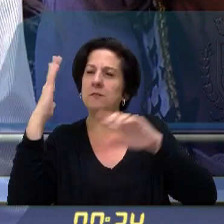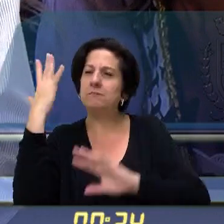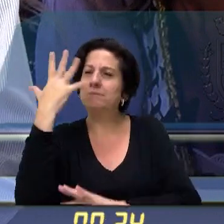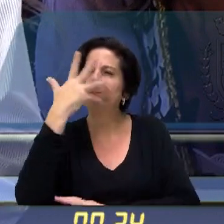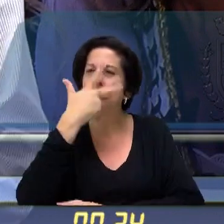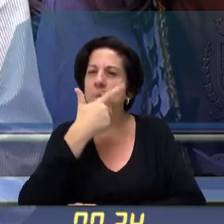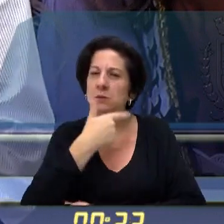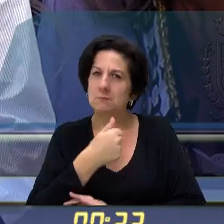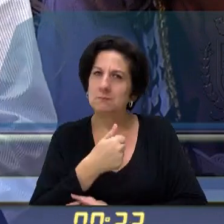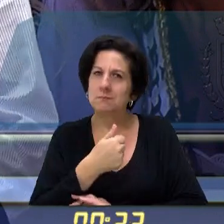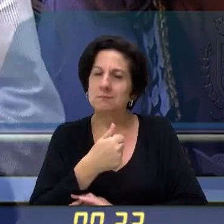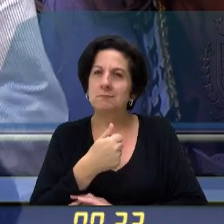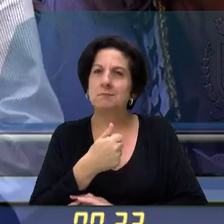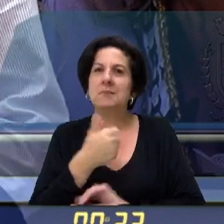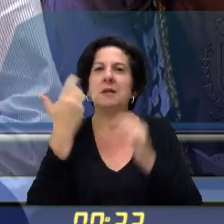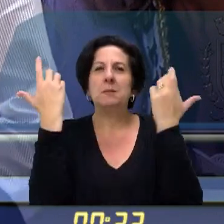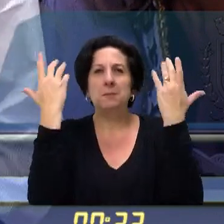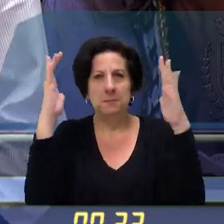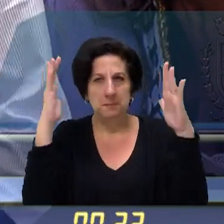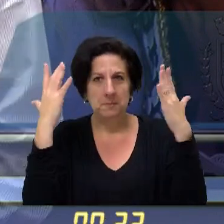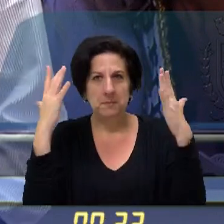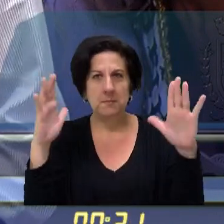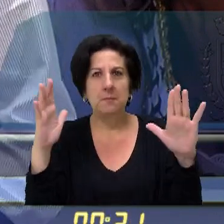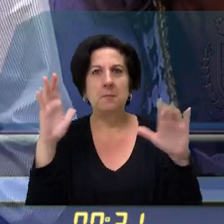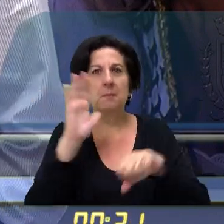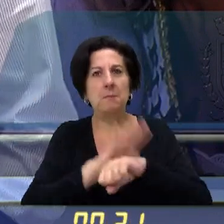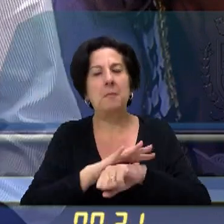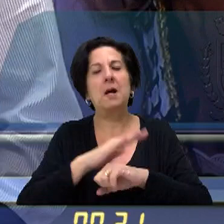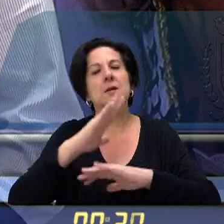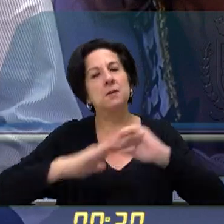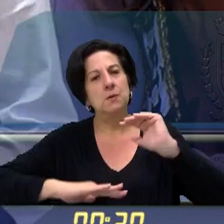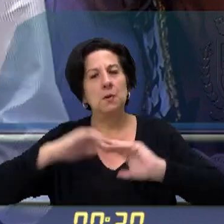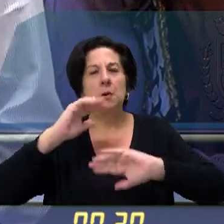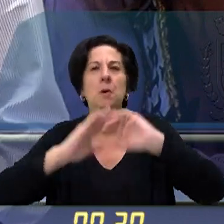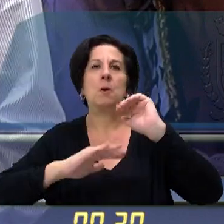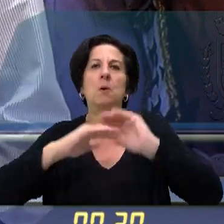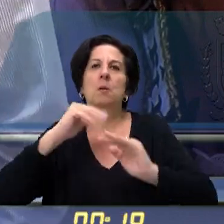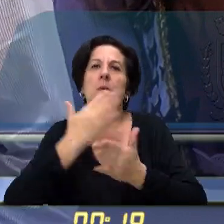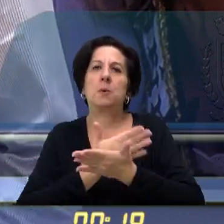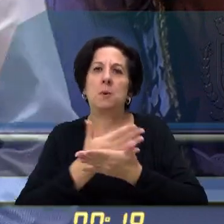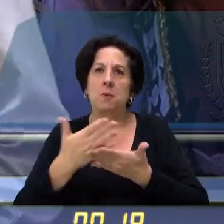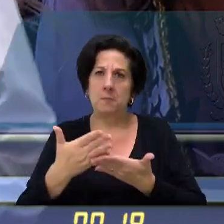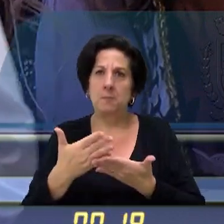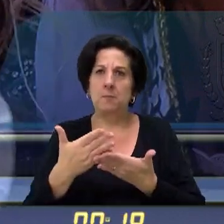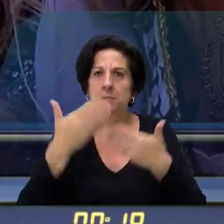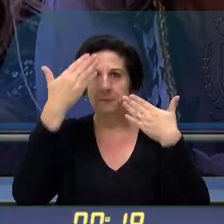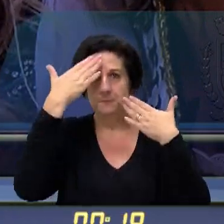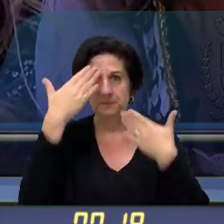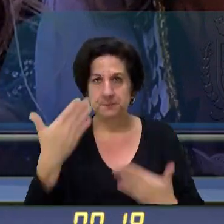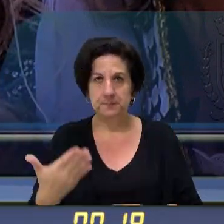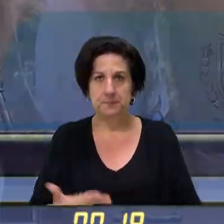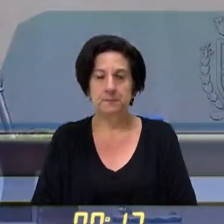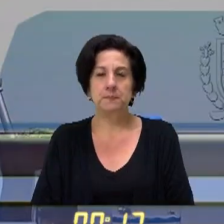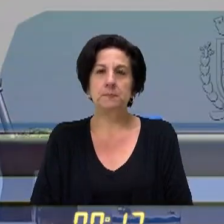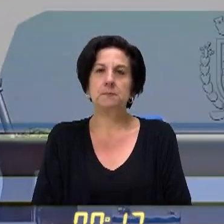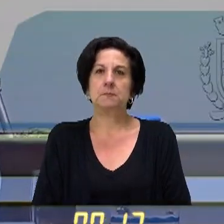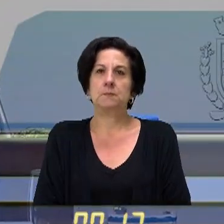muito bonito mesmo. Então, de parabéns por mais essa obra saindo e sendo executada. Obrigado,